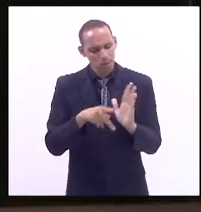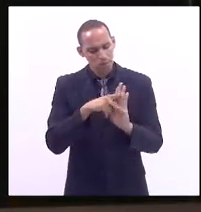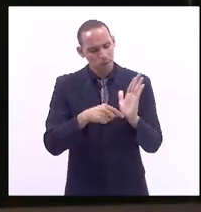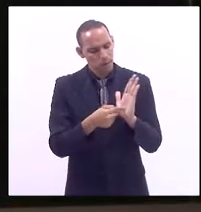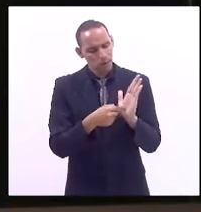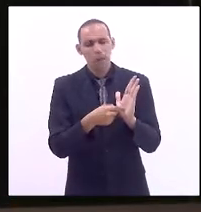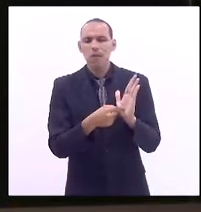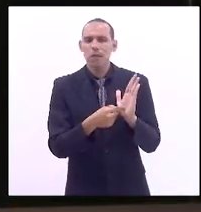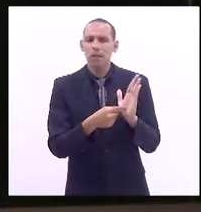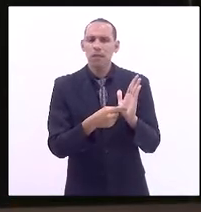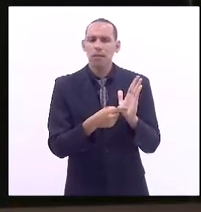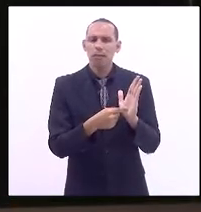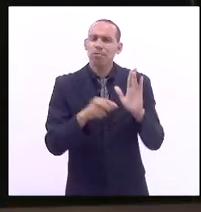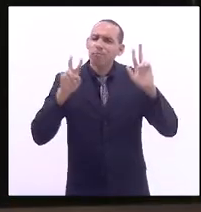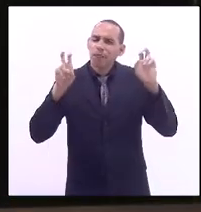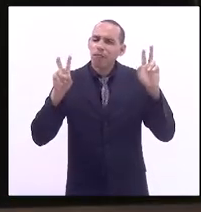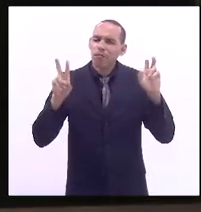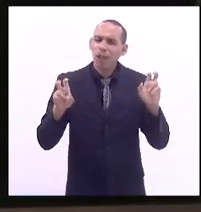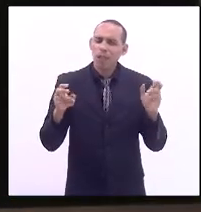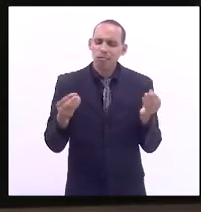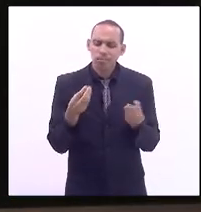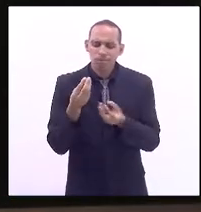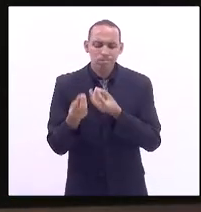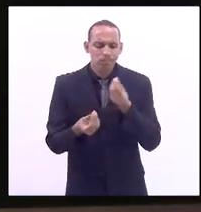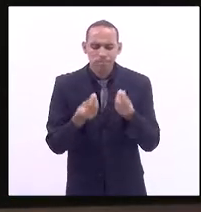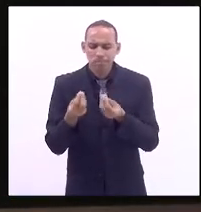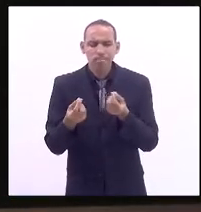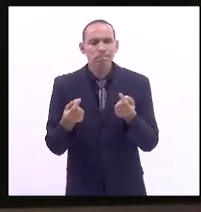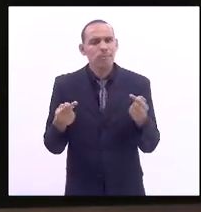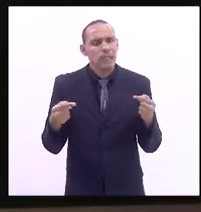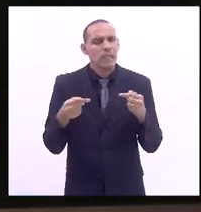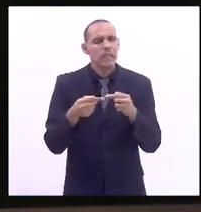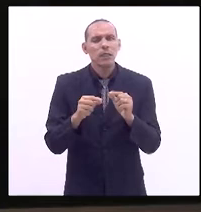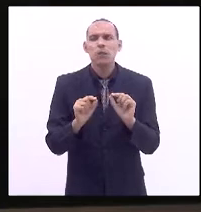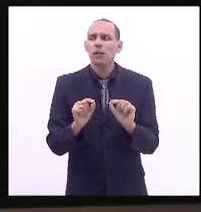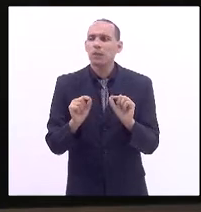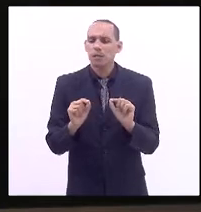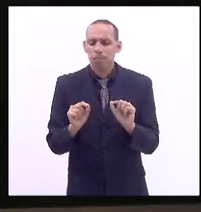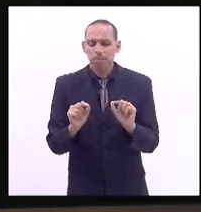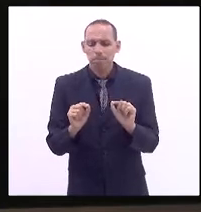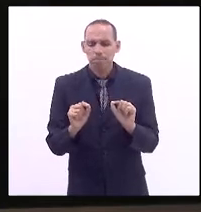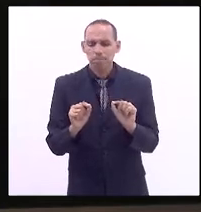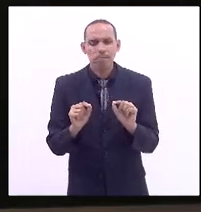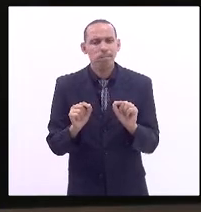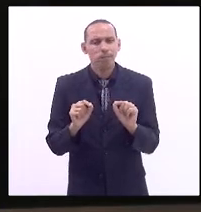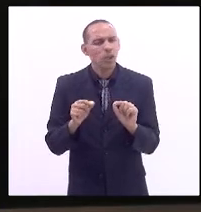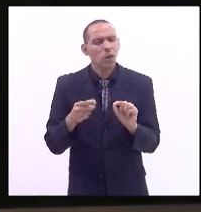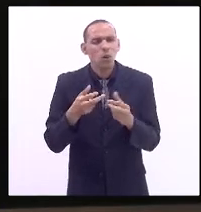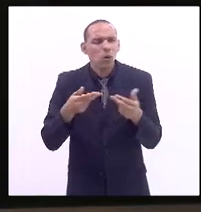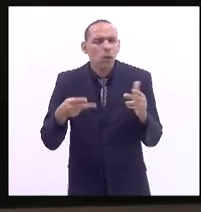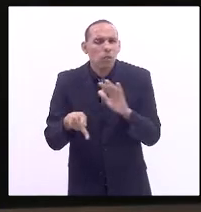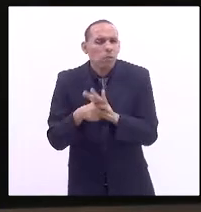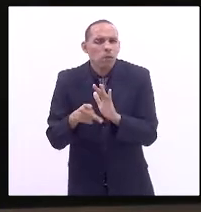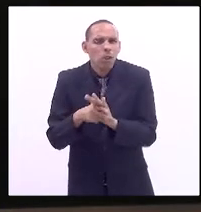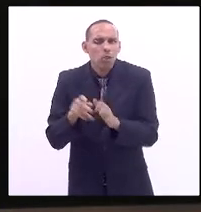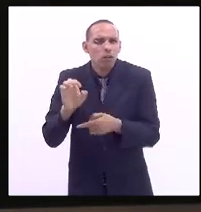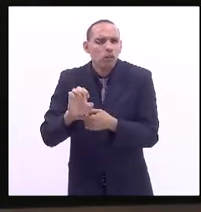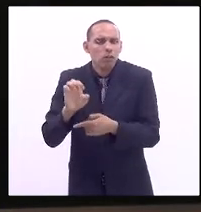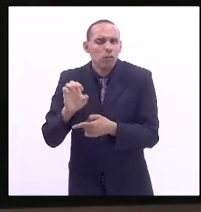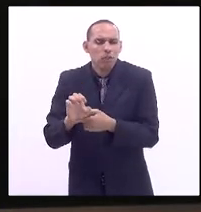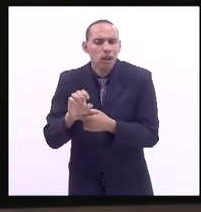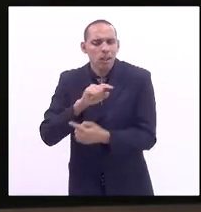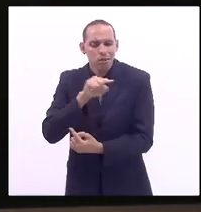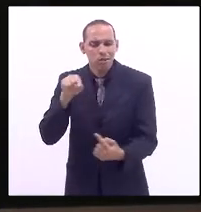projeto temas muito sensíveis né ligados a uma finalidade precípua do estado que é